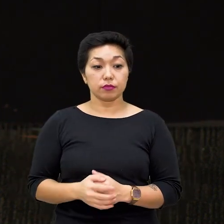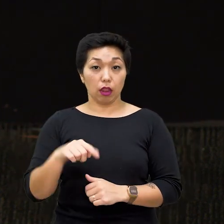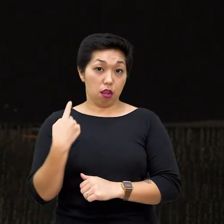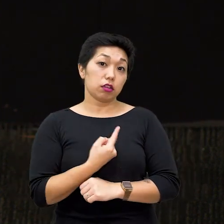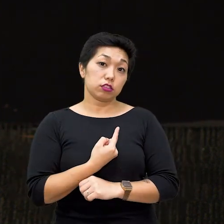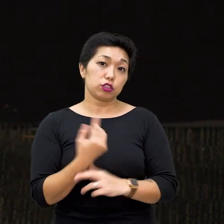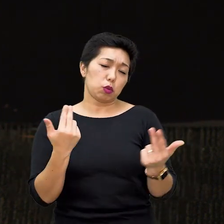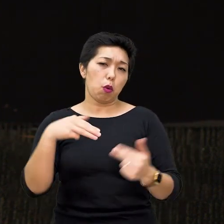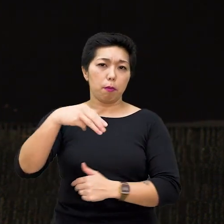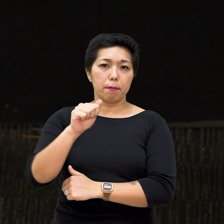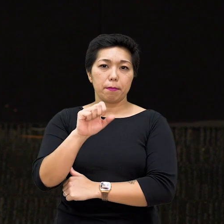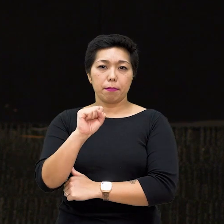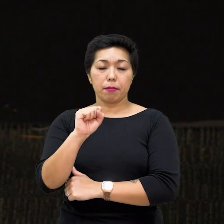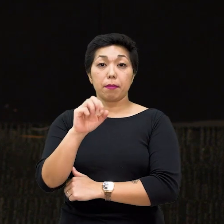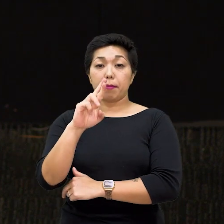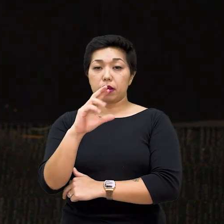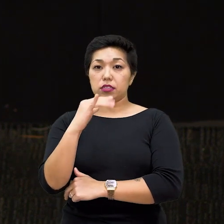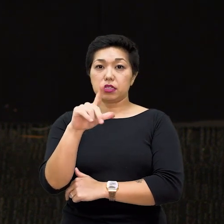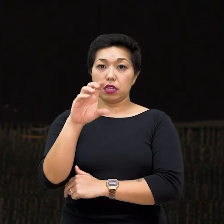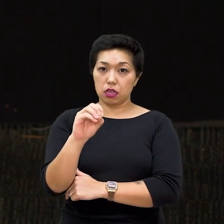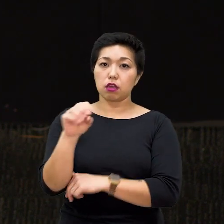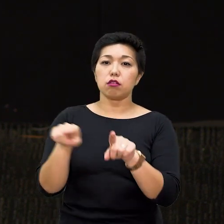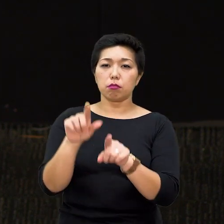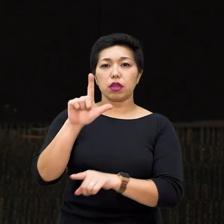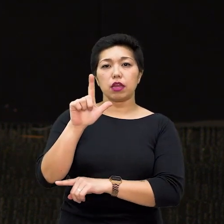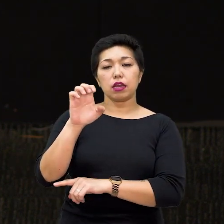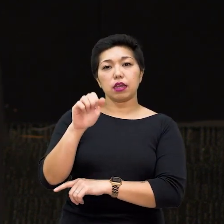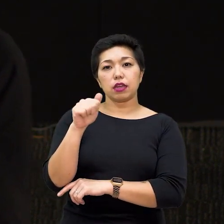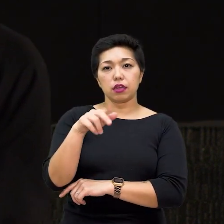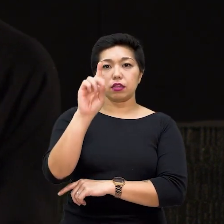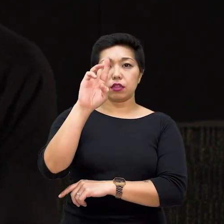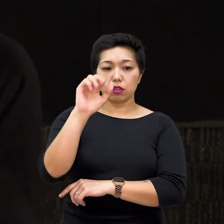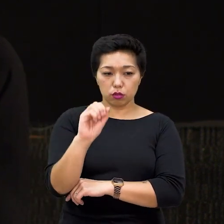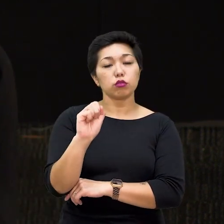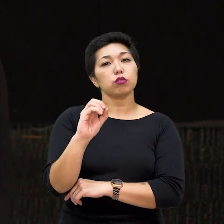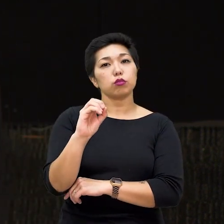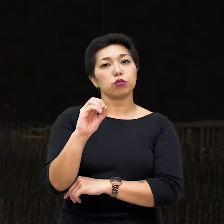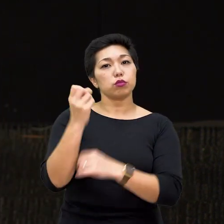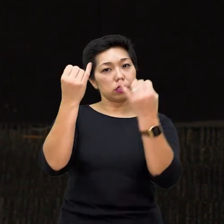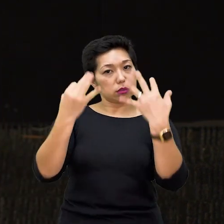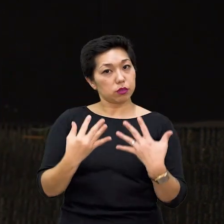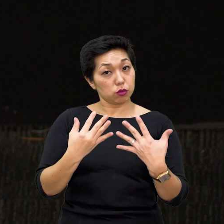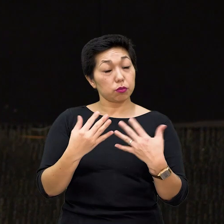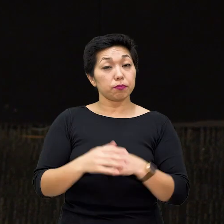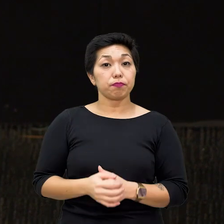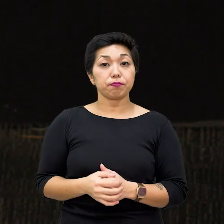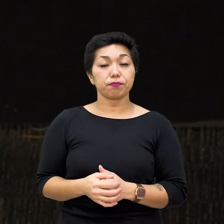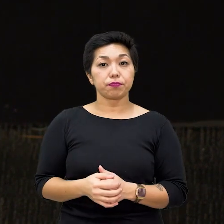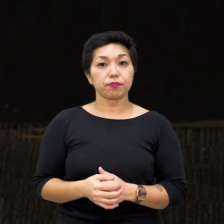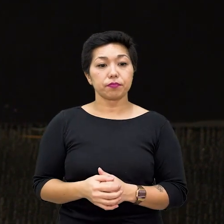o Marcelo Lessa, o Leandro, a Mônica, temos acreditado